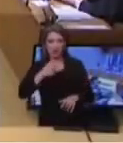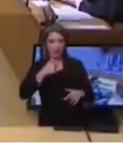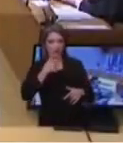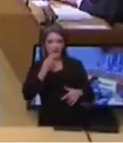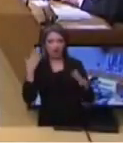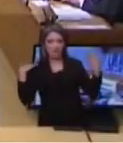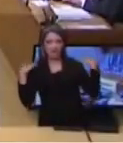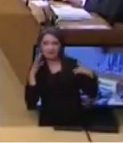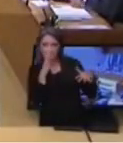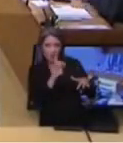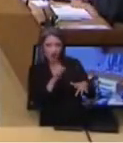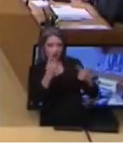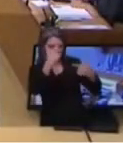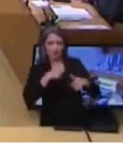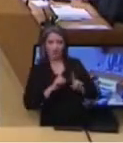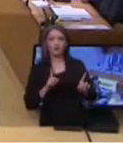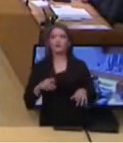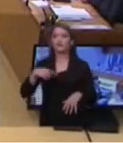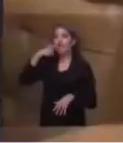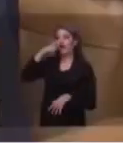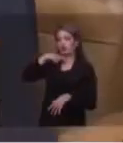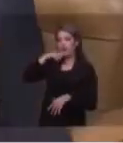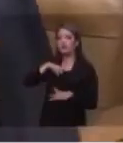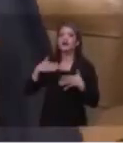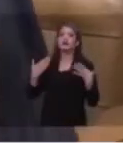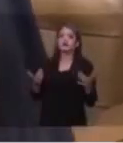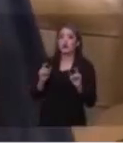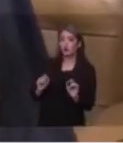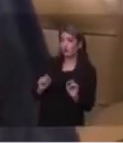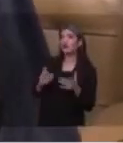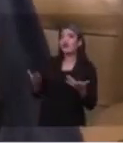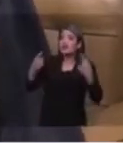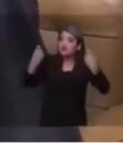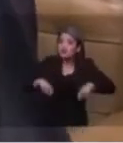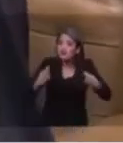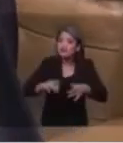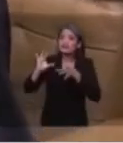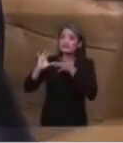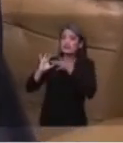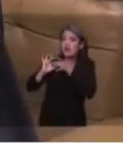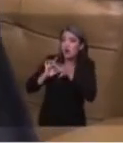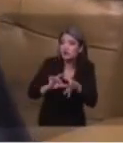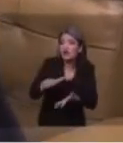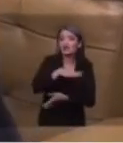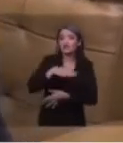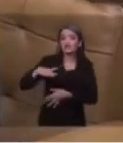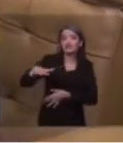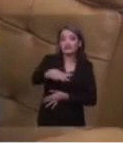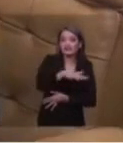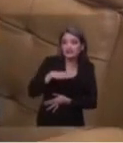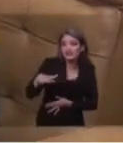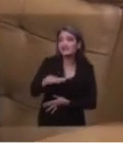eu que disse isso. Então, está longe de se tratar disso. Eu preciso que a gente contextualize isto e